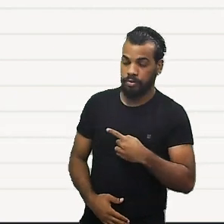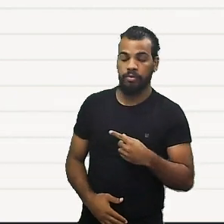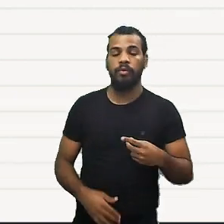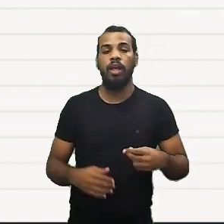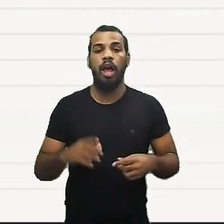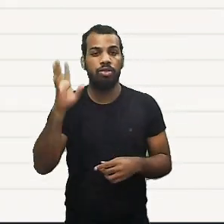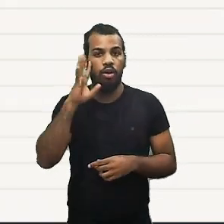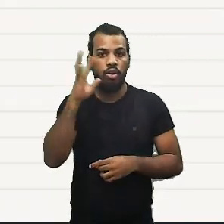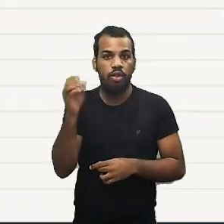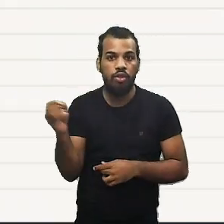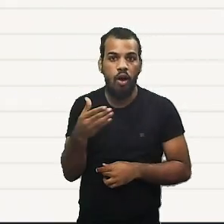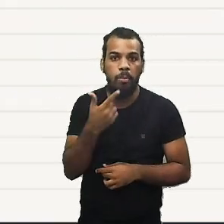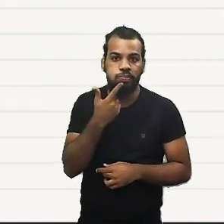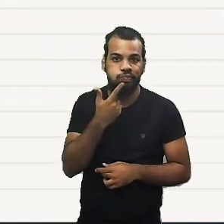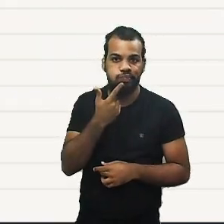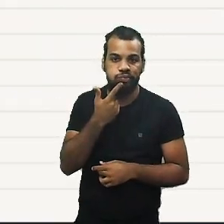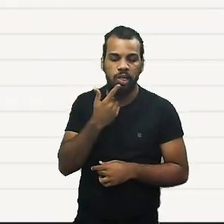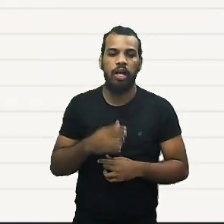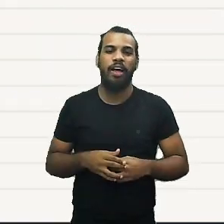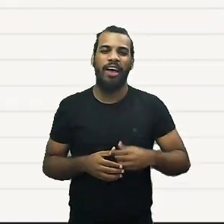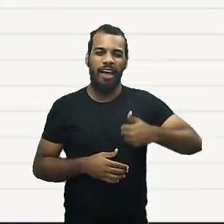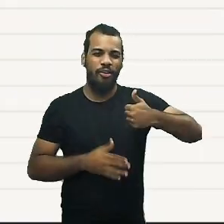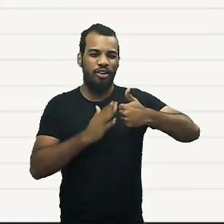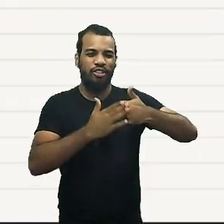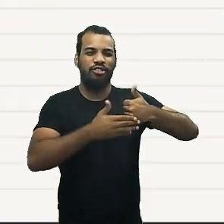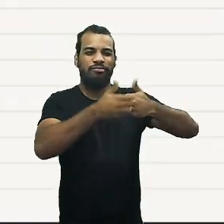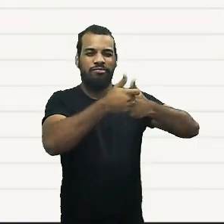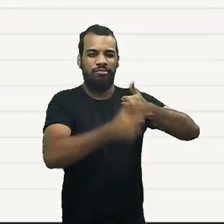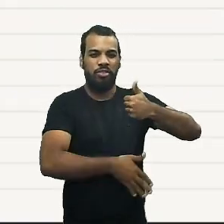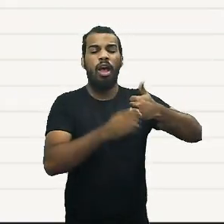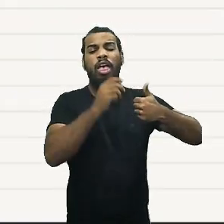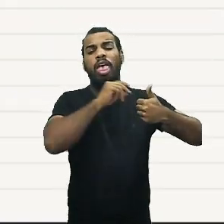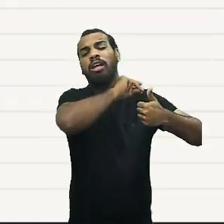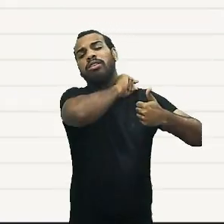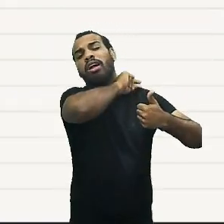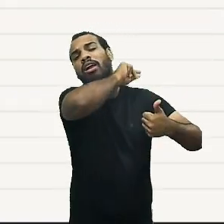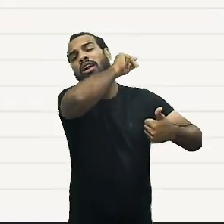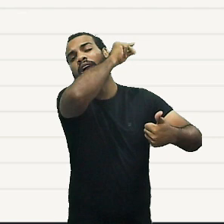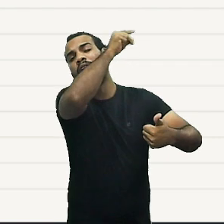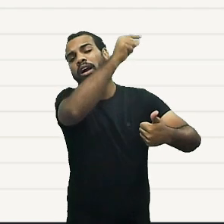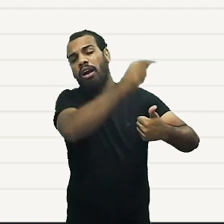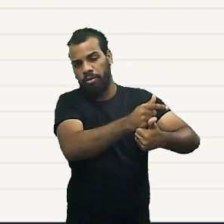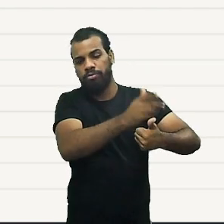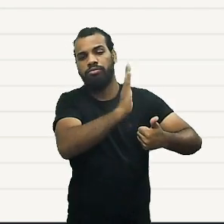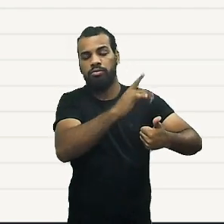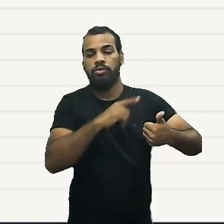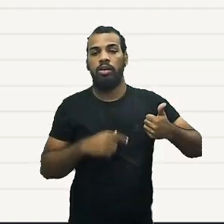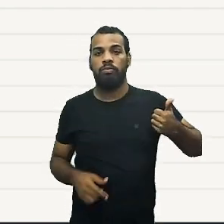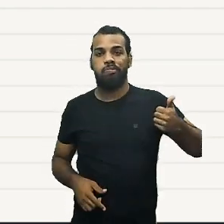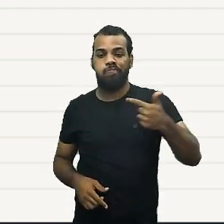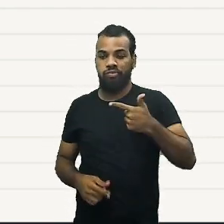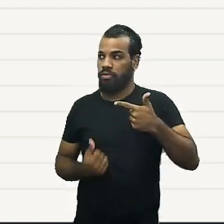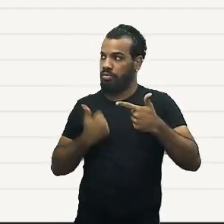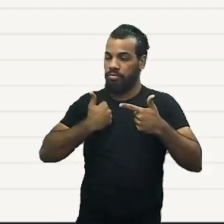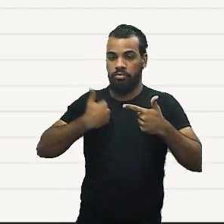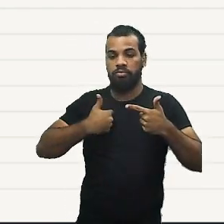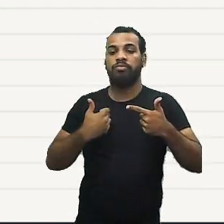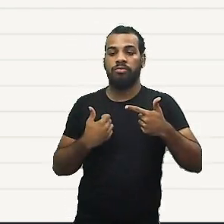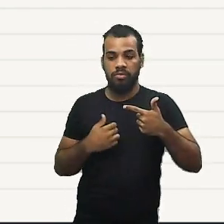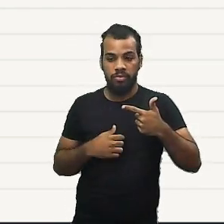uma teoria mais recente, mas vocês vão ver que ela é um pouquinho mais completa. Porque vai aparecer os seres vivos que tem aqui que a outra não tinha. Por